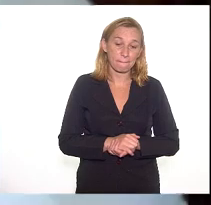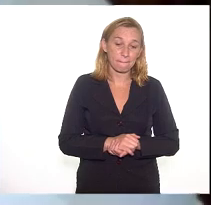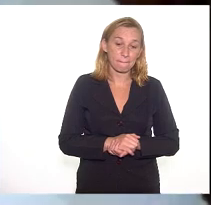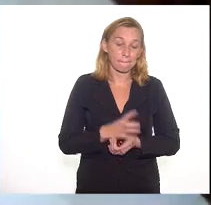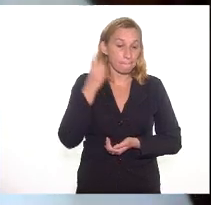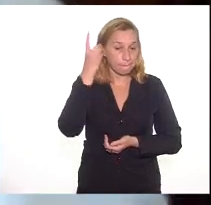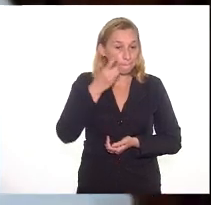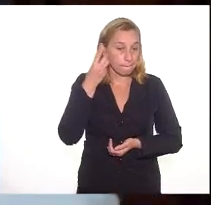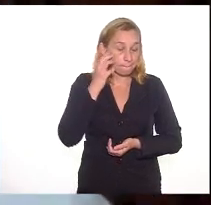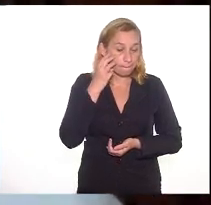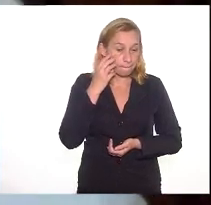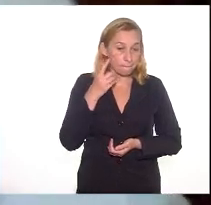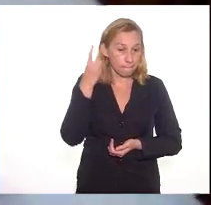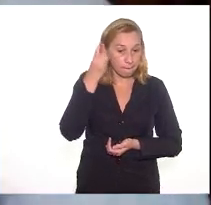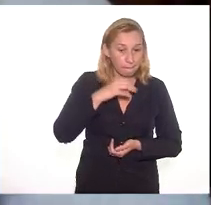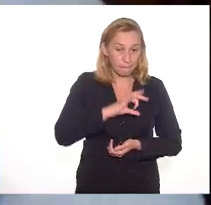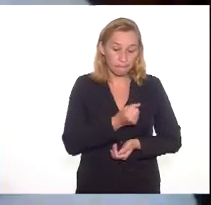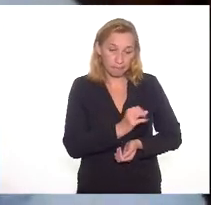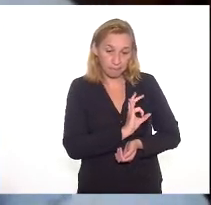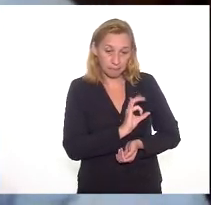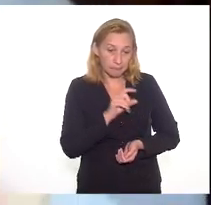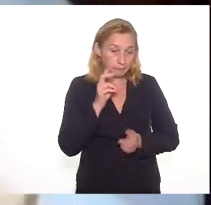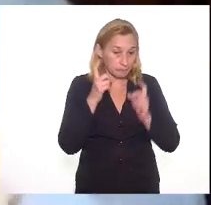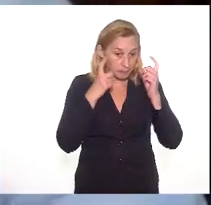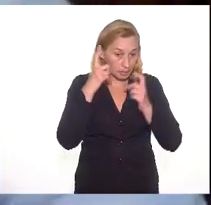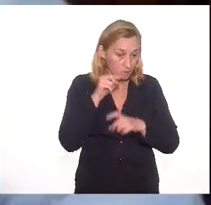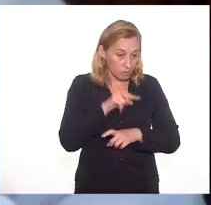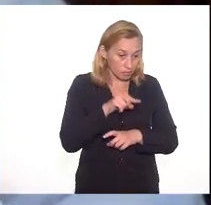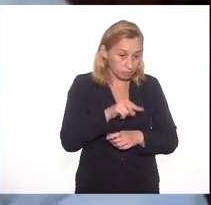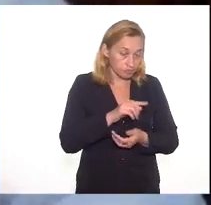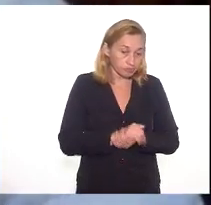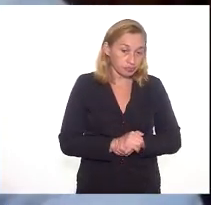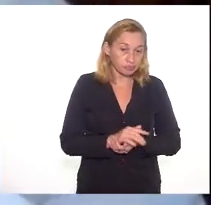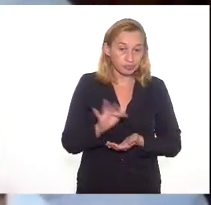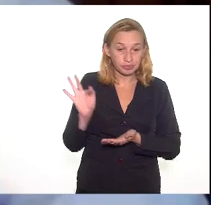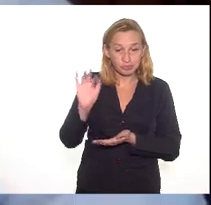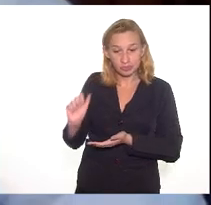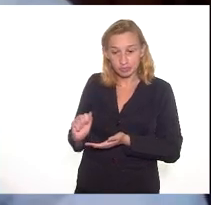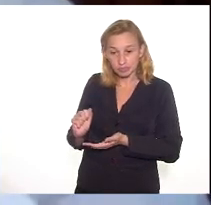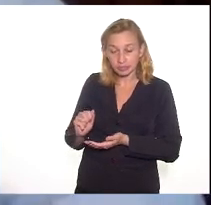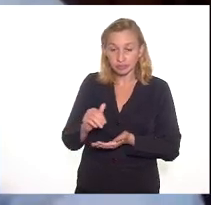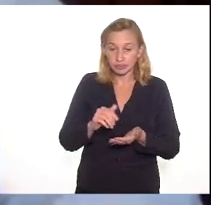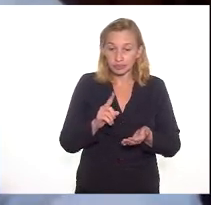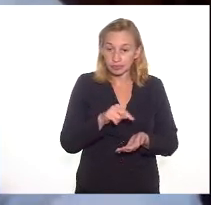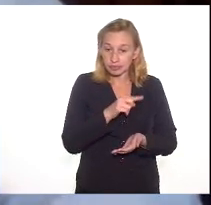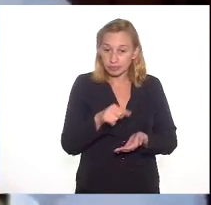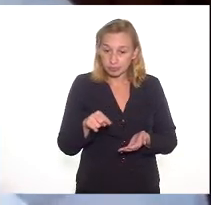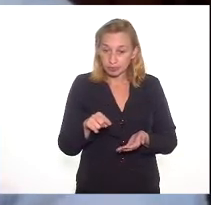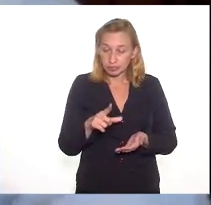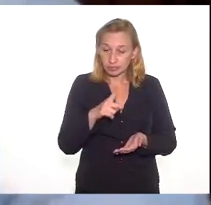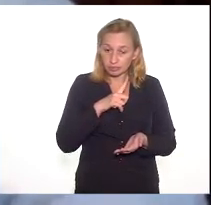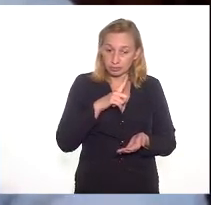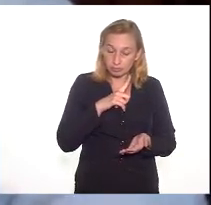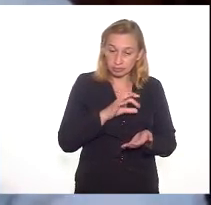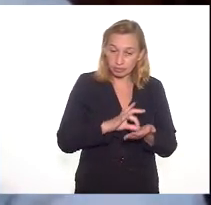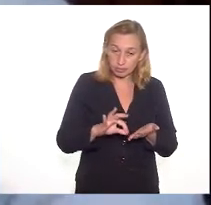Deputado Valdec, deputada Marta, qual é a preocupação aqui externada pela Fazenda? A suspensão, se houver,